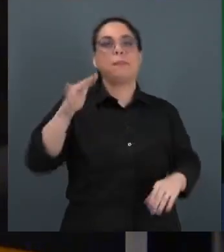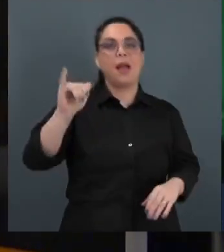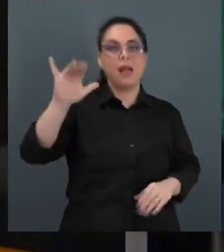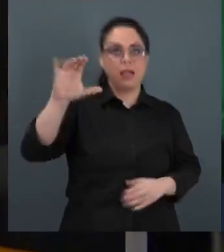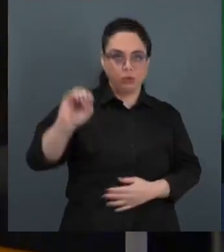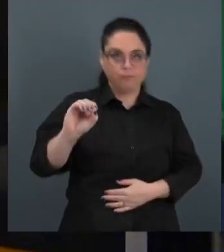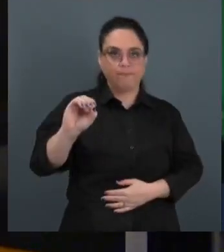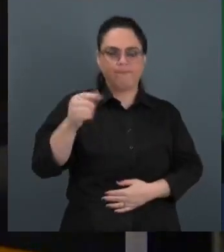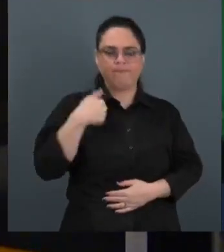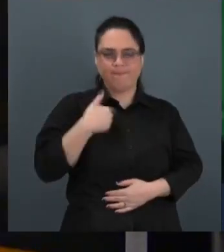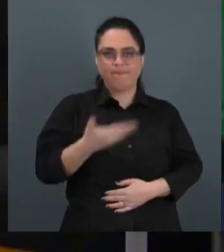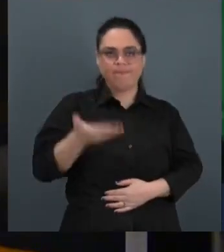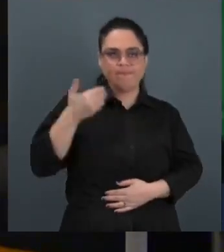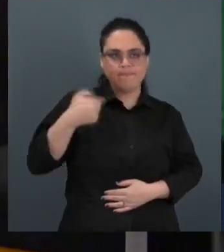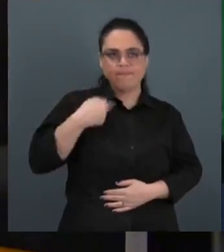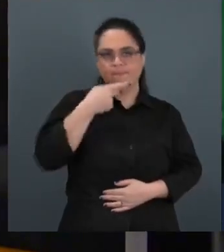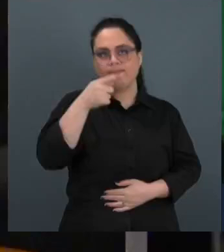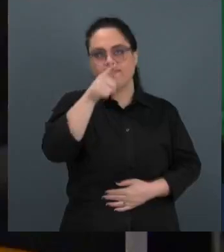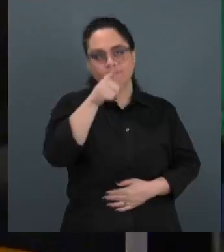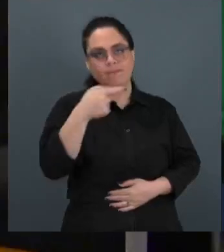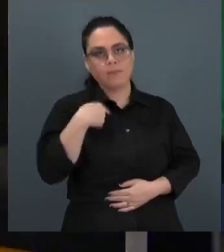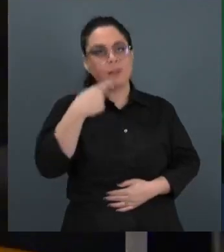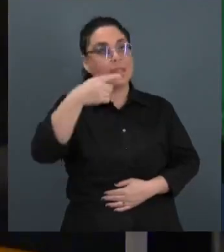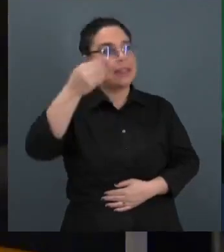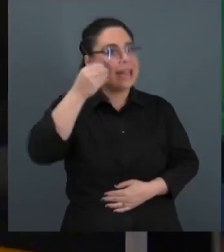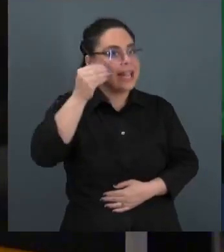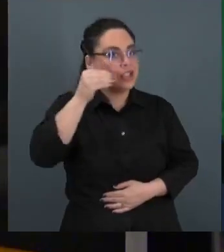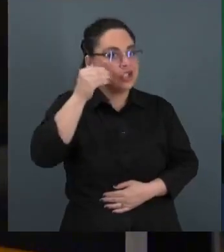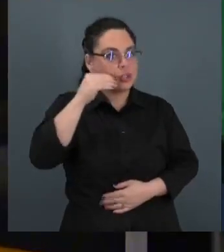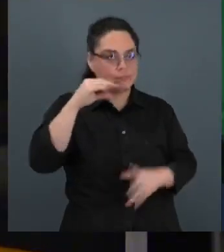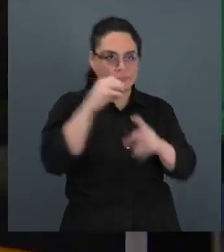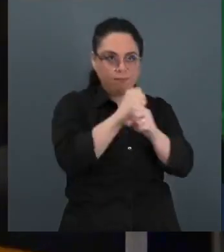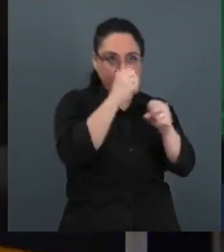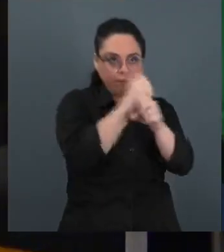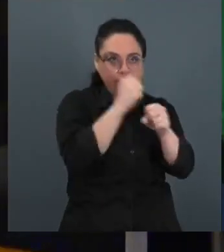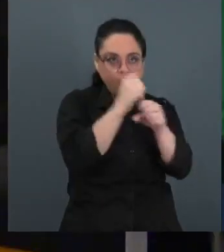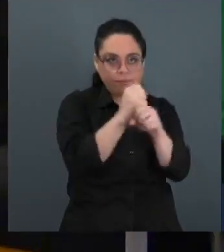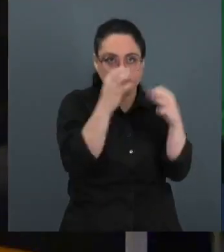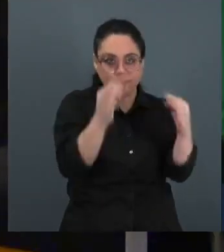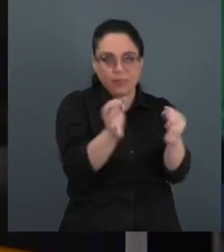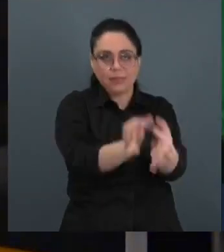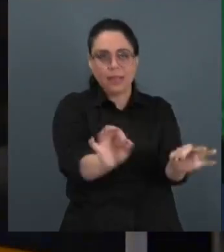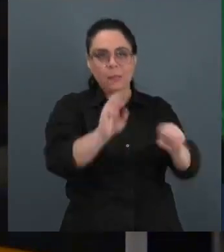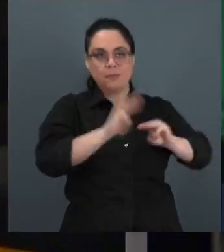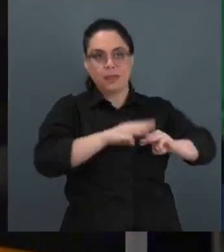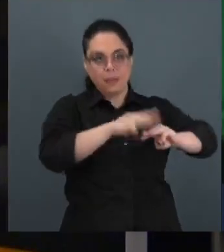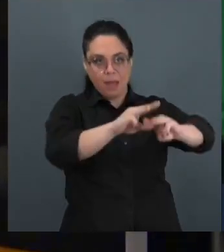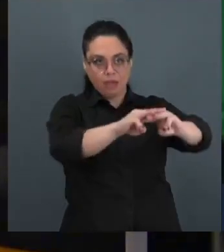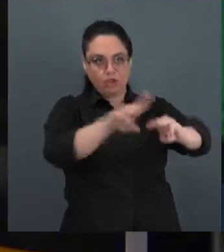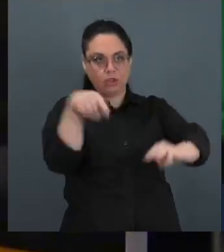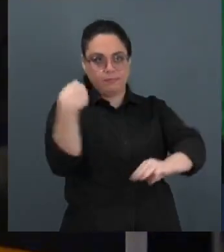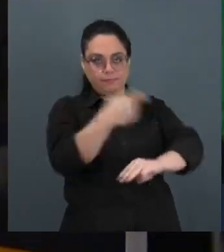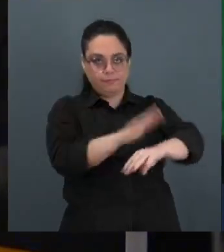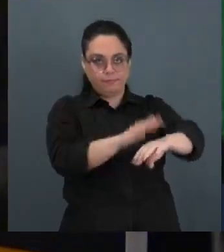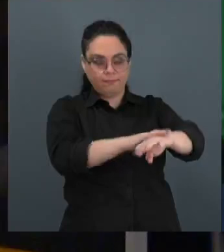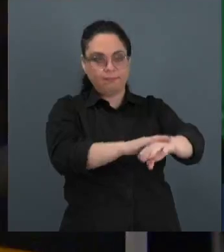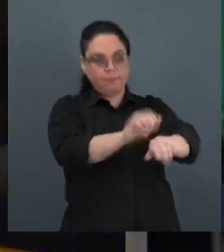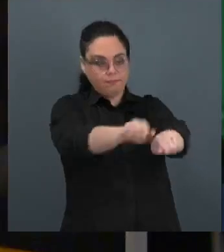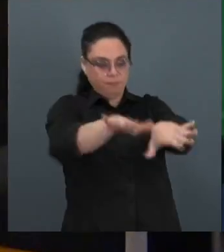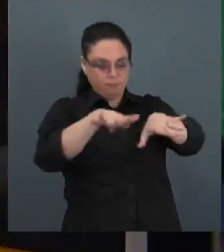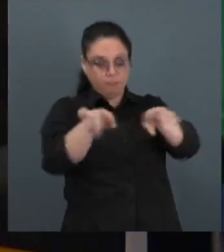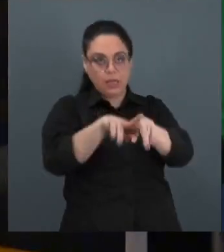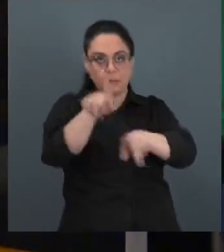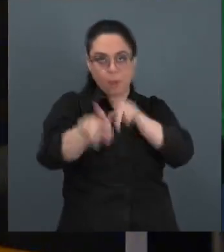E eu queria, antes de mais nada, fazer um exercício de aritmética simples com o plenário e com o povo brasileiro para